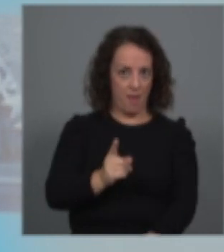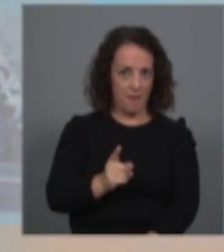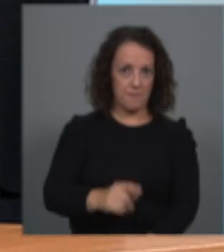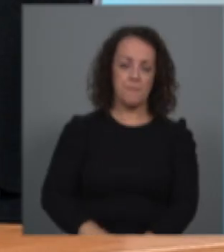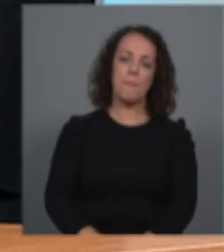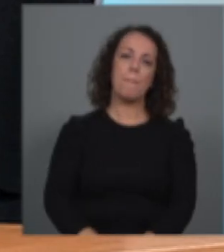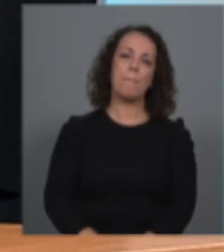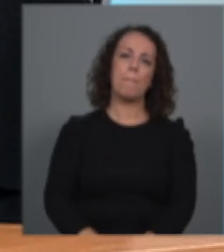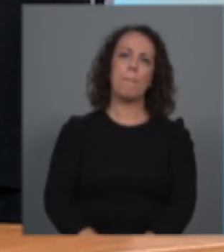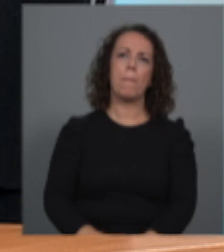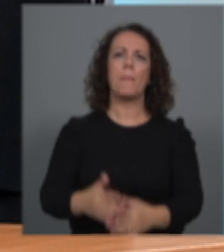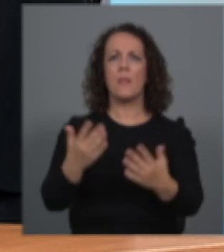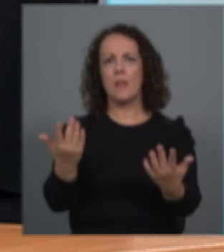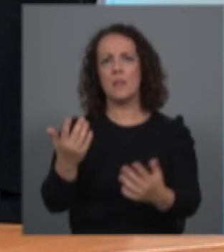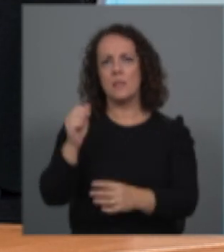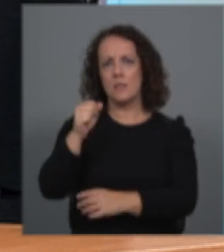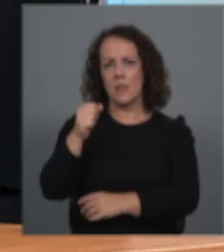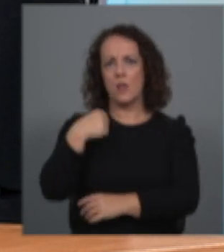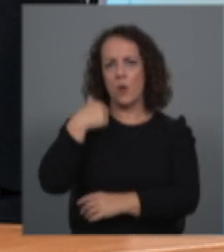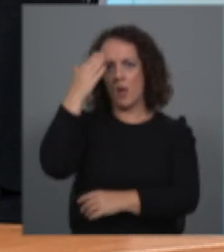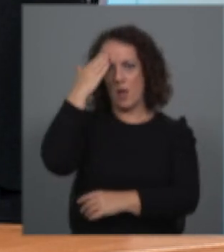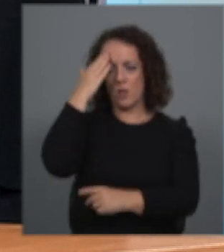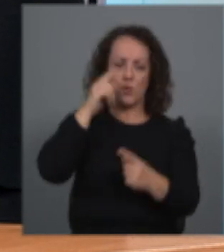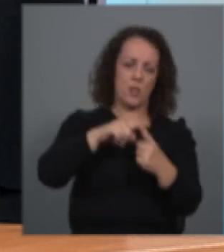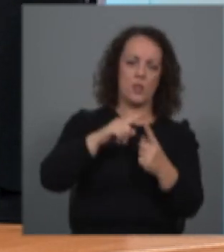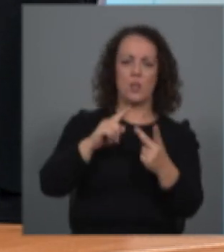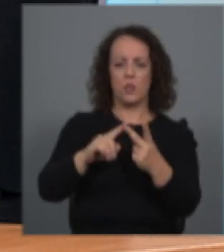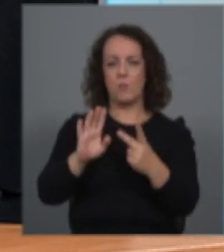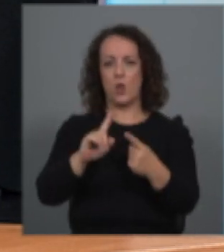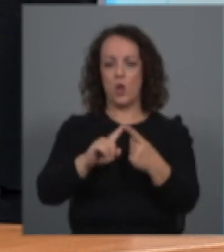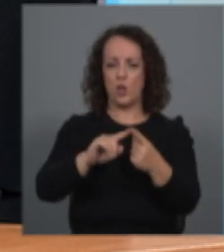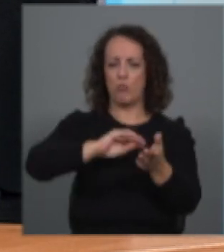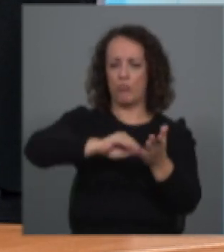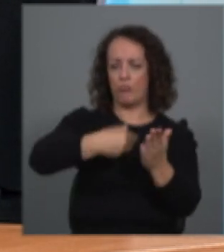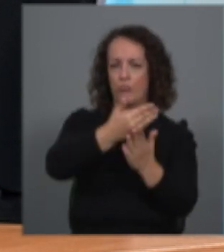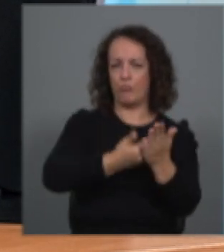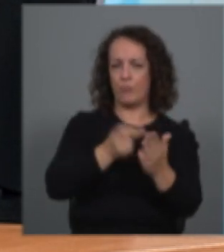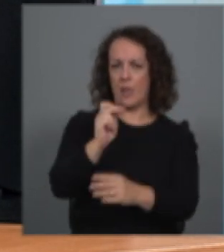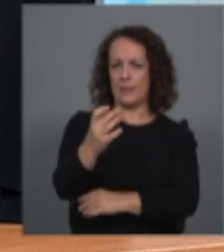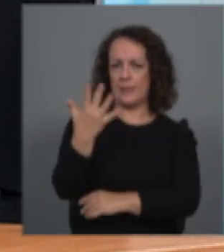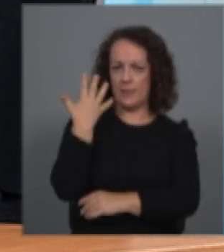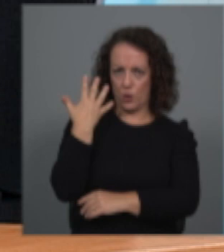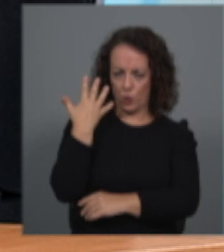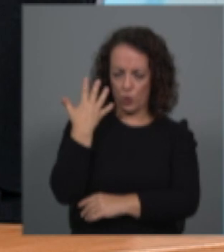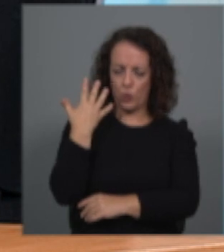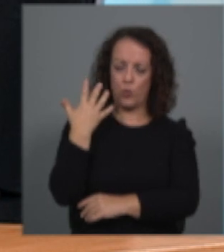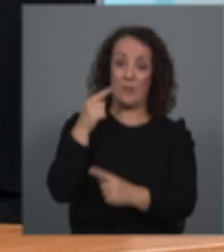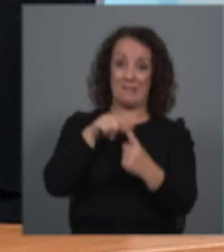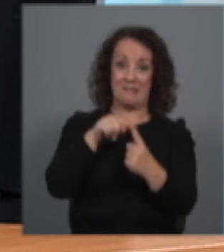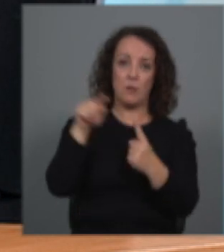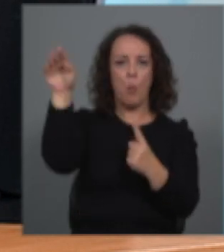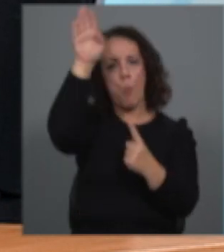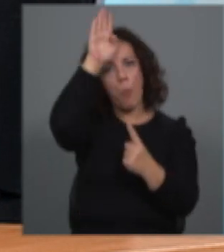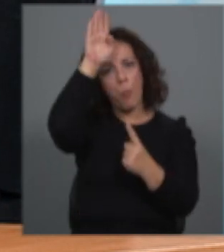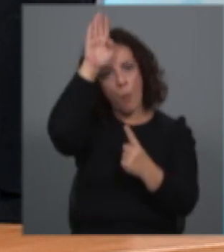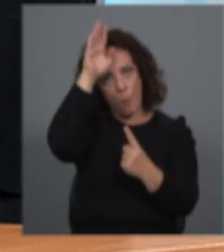eu penso que as duas encíclicas, uma já tem 5 anos, e o Papa nos pede agora um